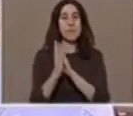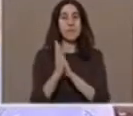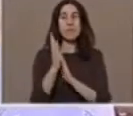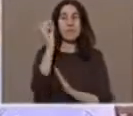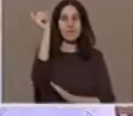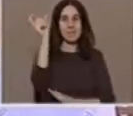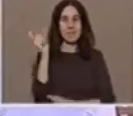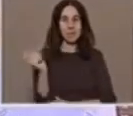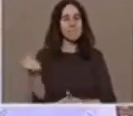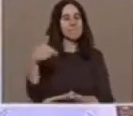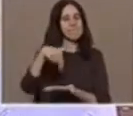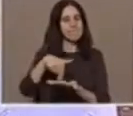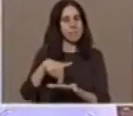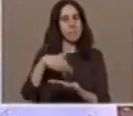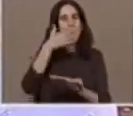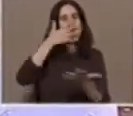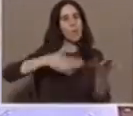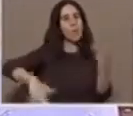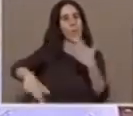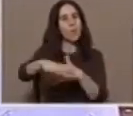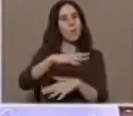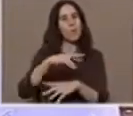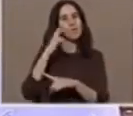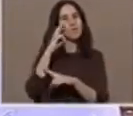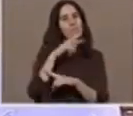visitou o seu povo.